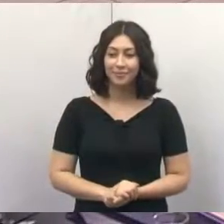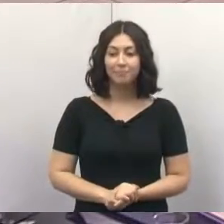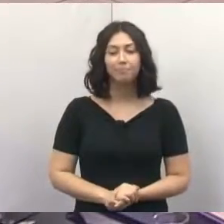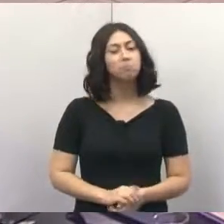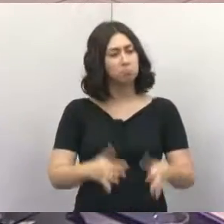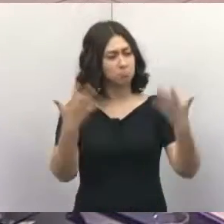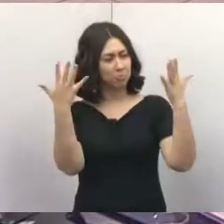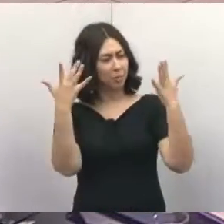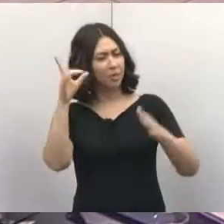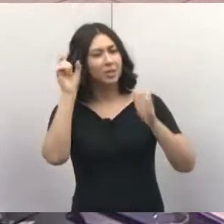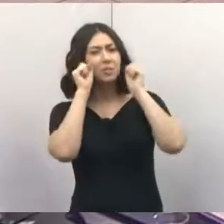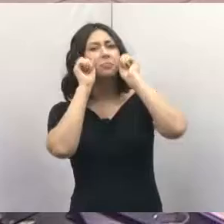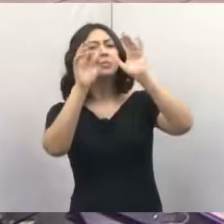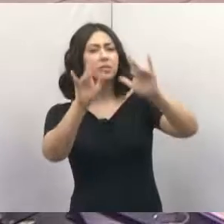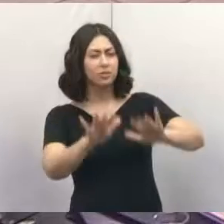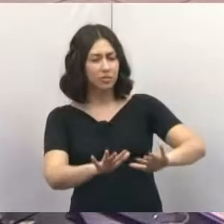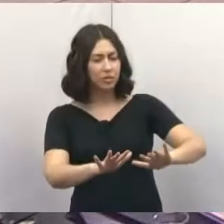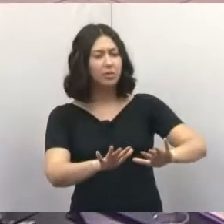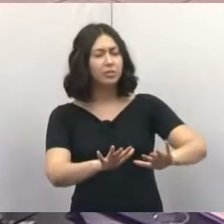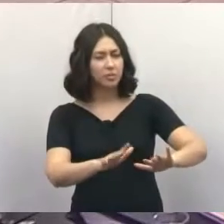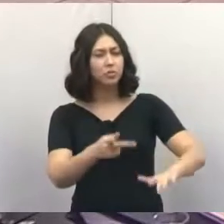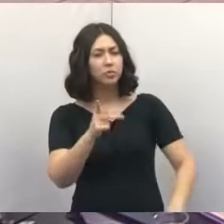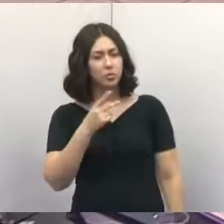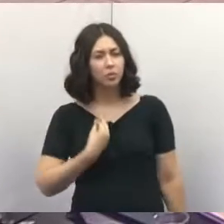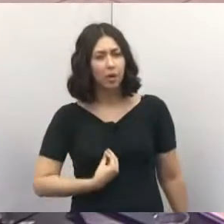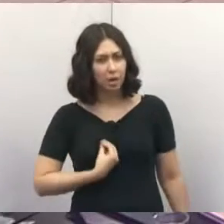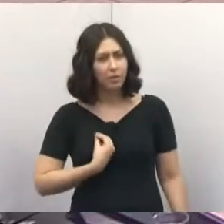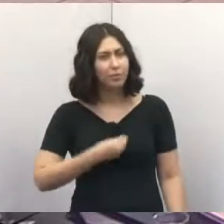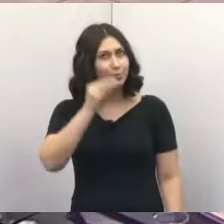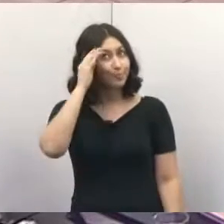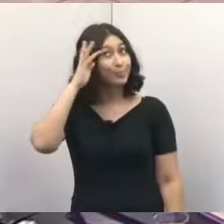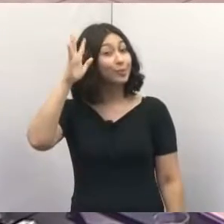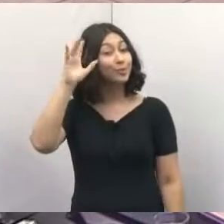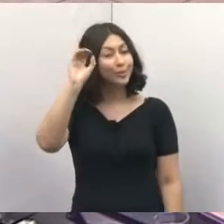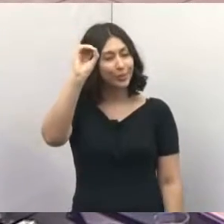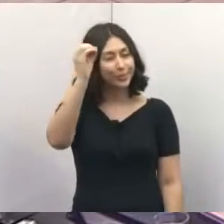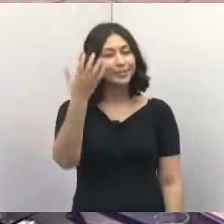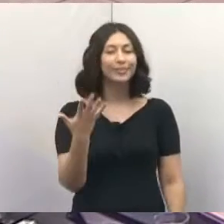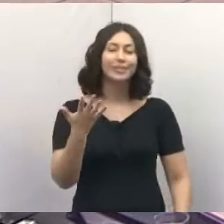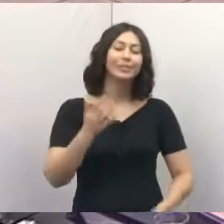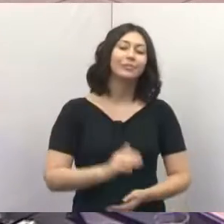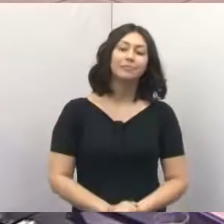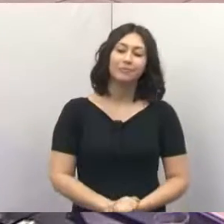Parabéns, Dário. Que Deus abençoe muito a sua vida com as realizações do seu sonho.